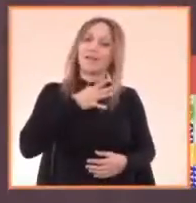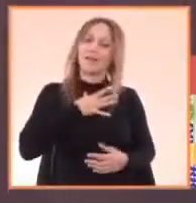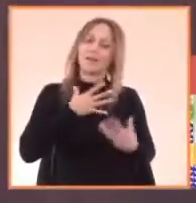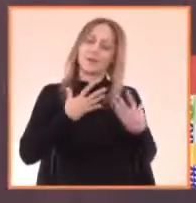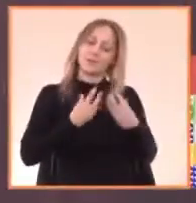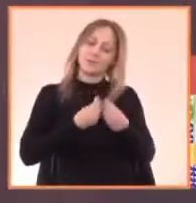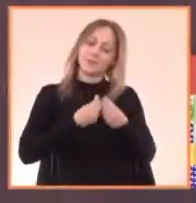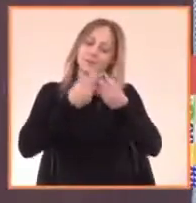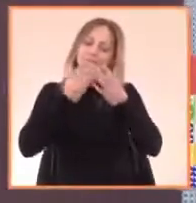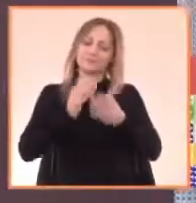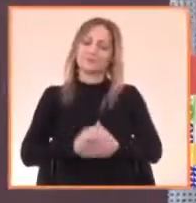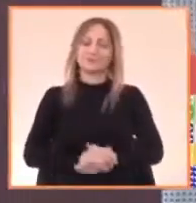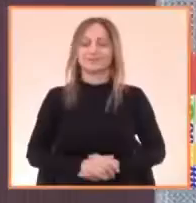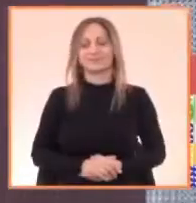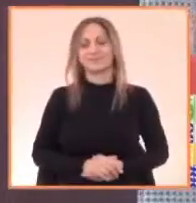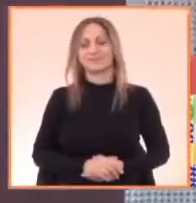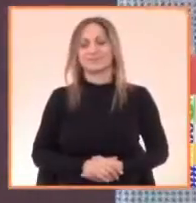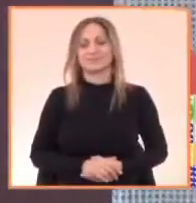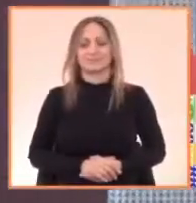Comigo.